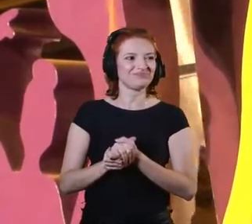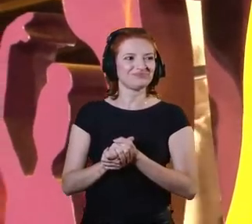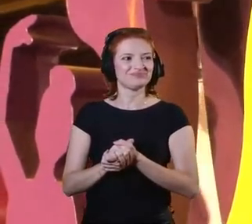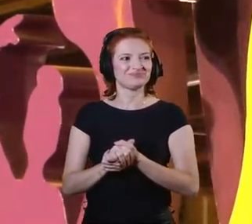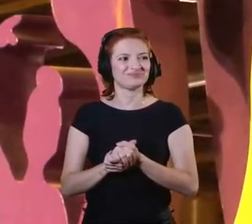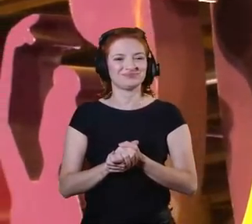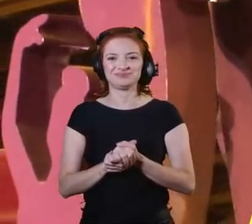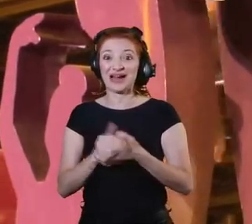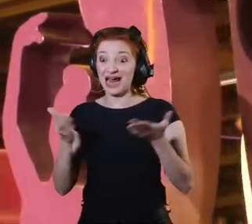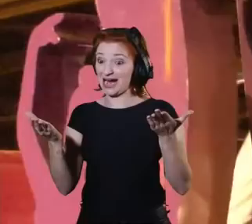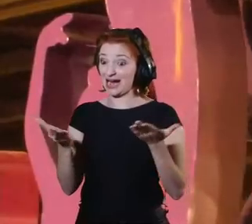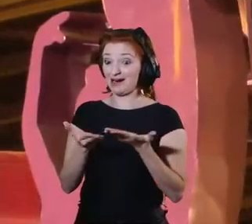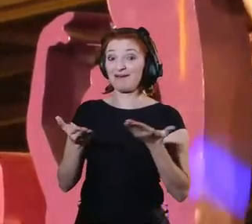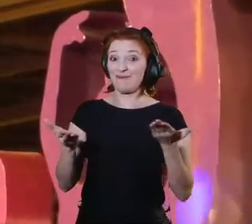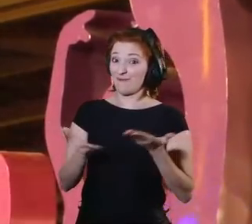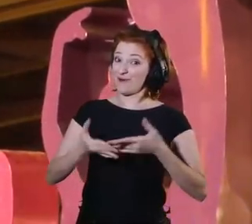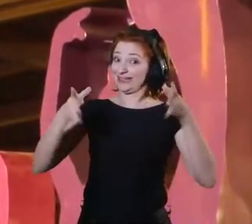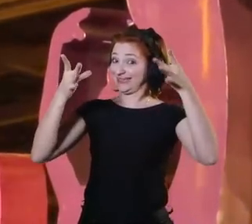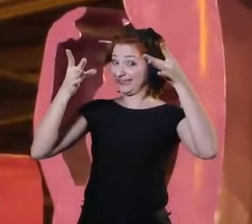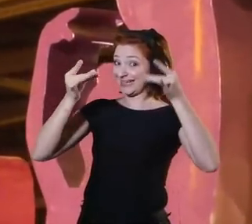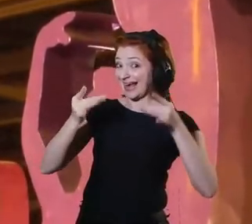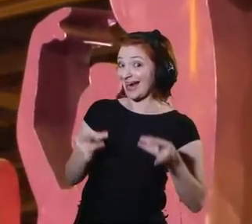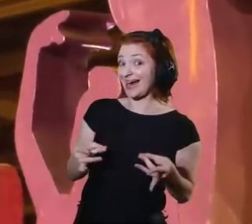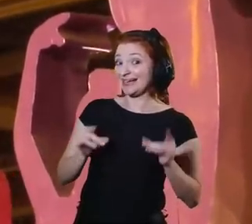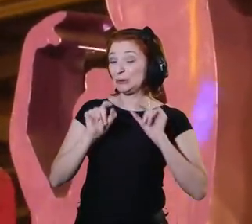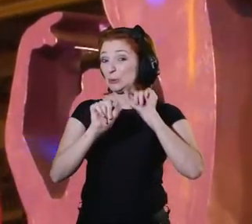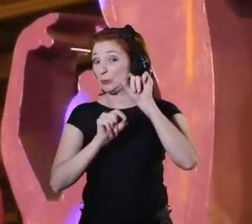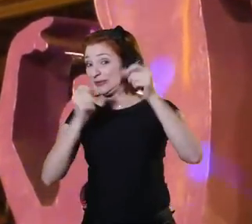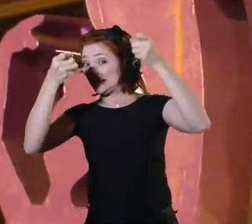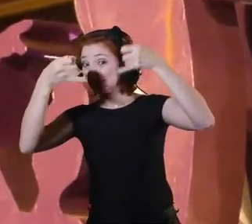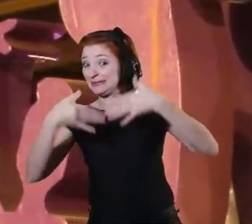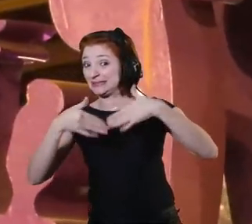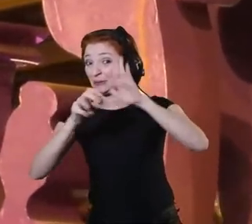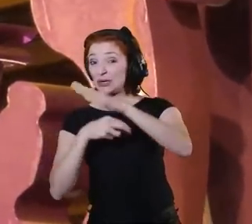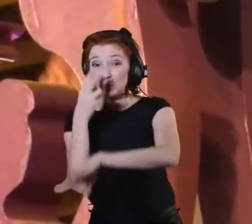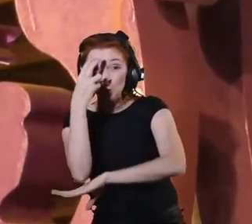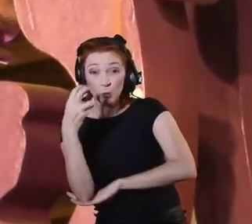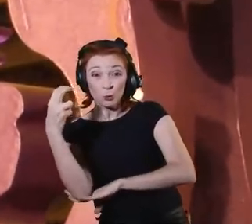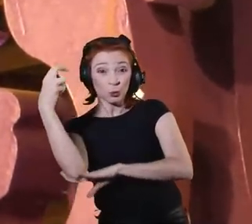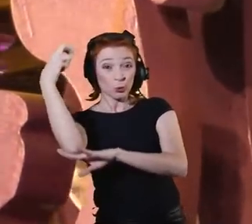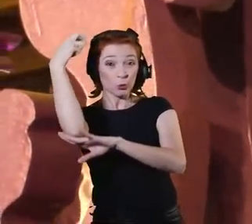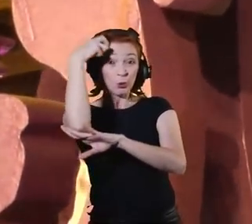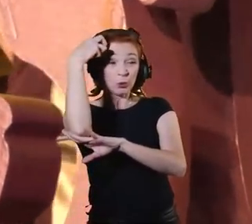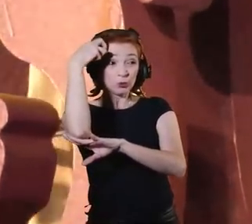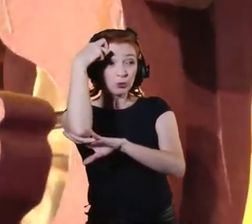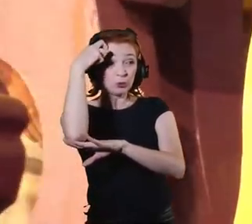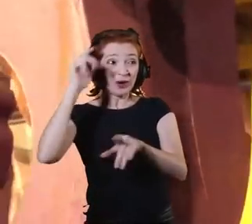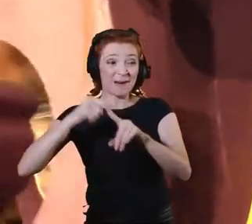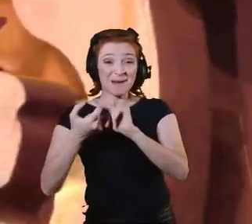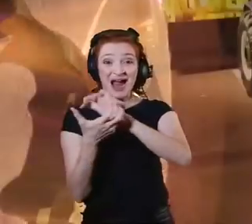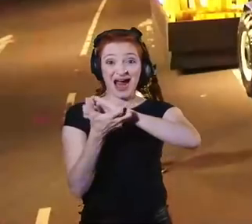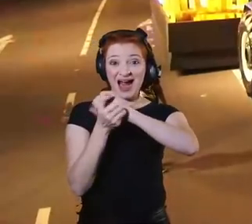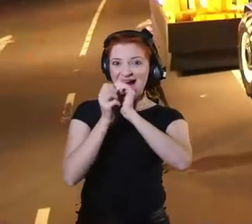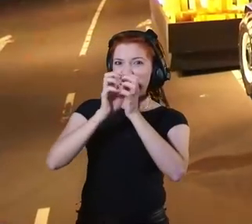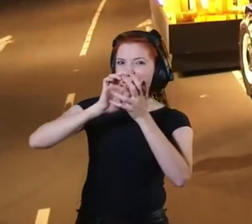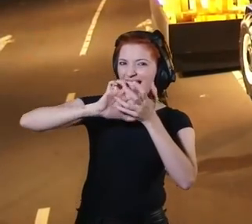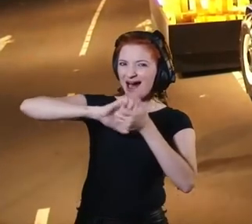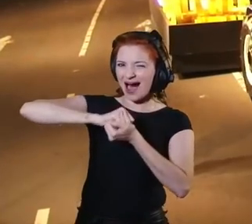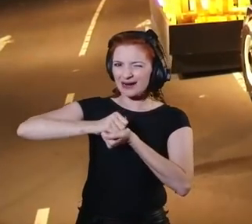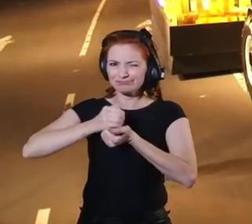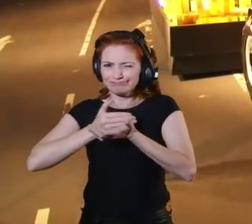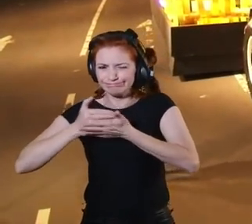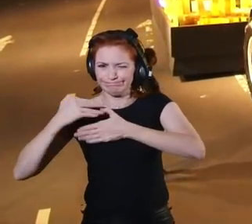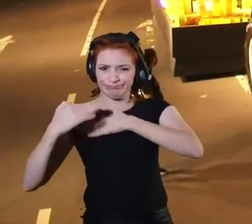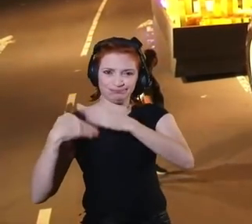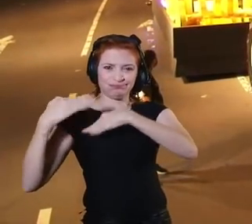o detalhes Armiliato. Tá bom. A cultura, nossa arte pulsa, Thales. A cidade está em constante